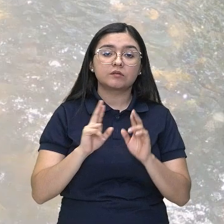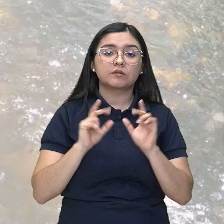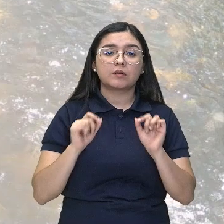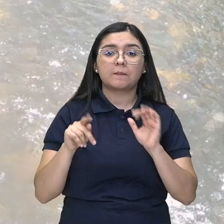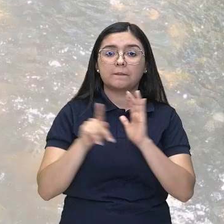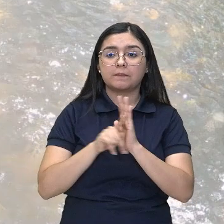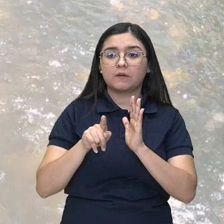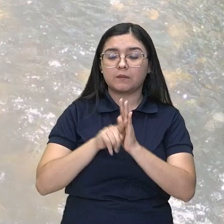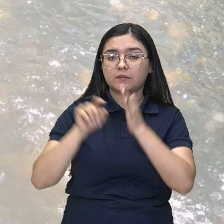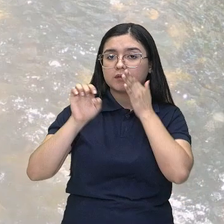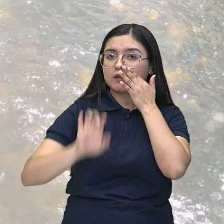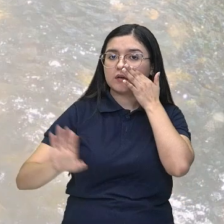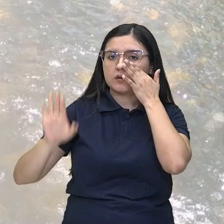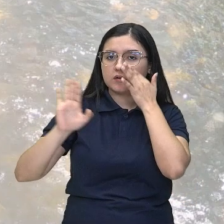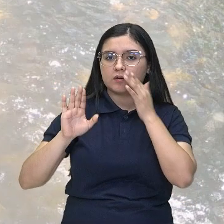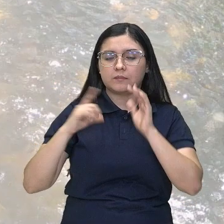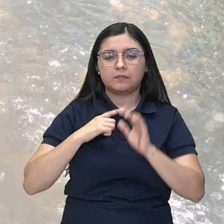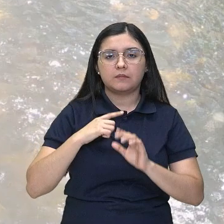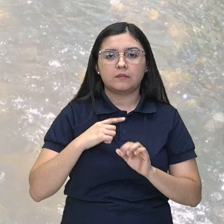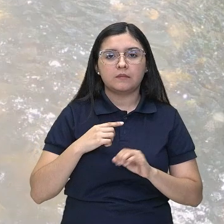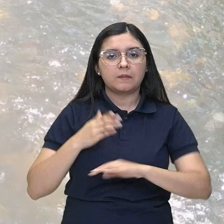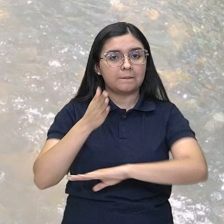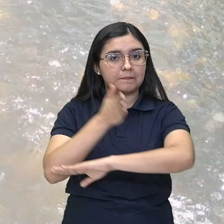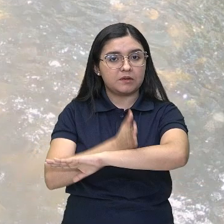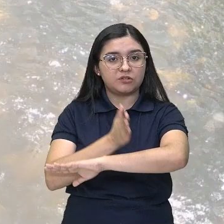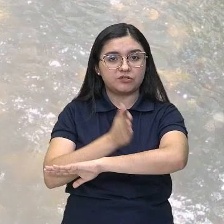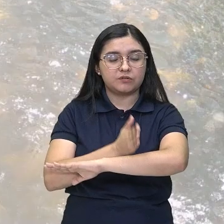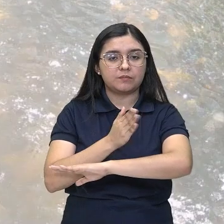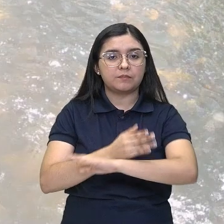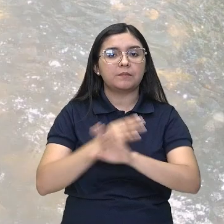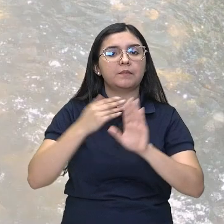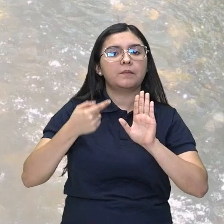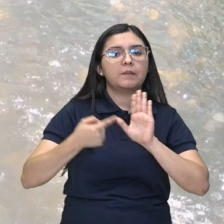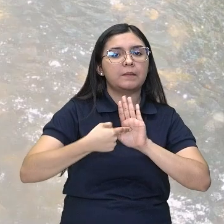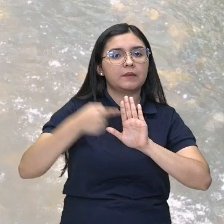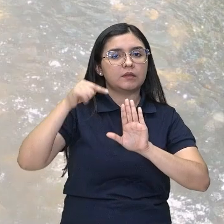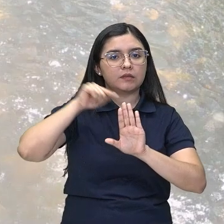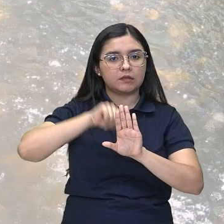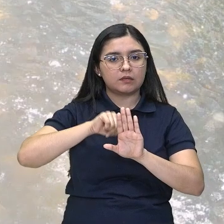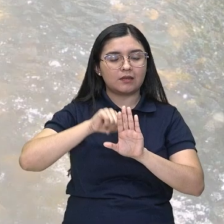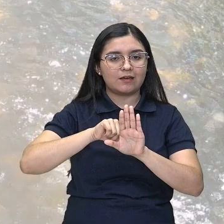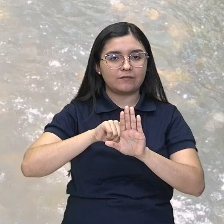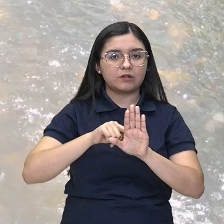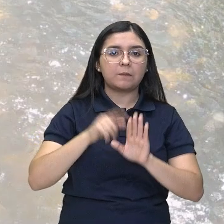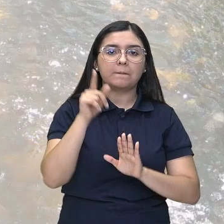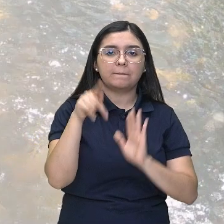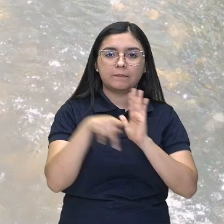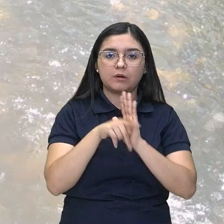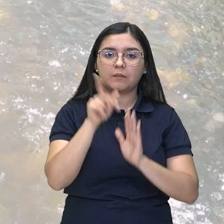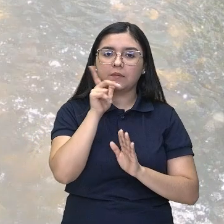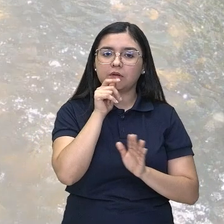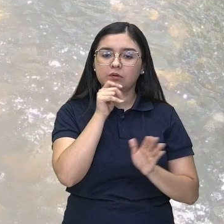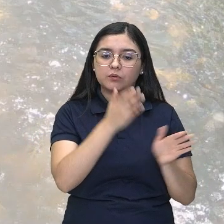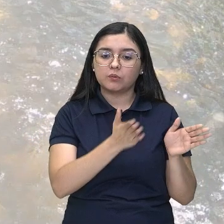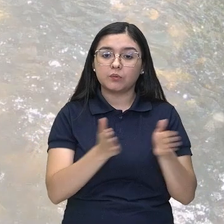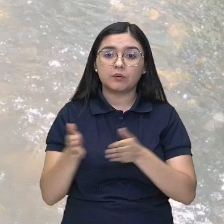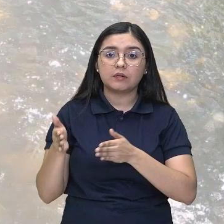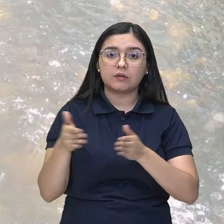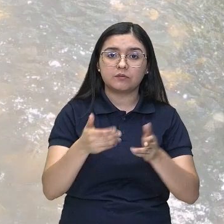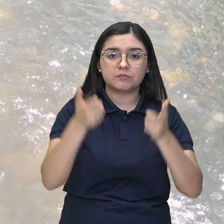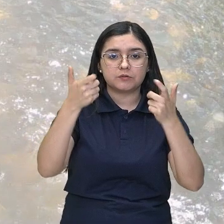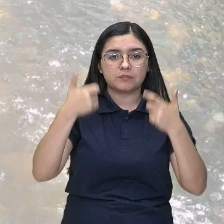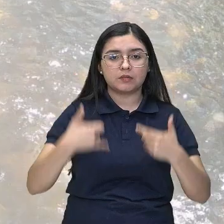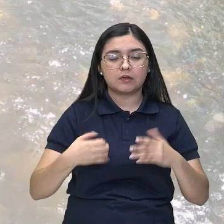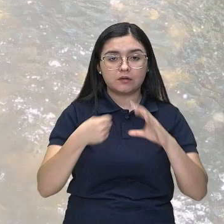Europa medieval, né? E ele usa para fazer essa metáfora sobre o rio curvar-se, o seu sucerano. Perde então a beleza